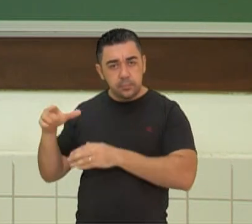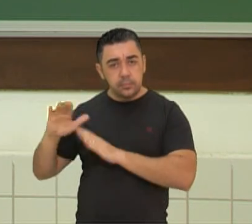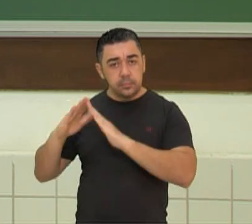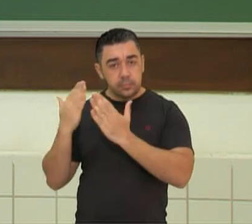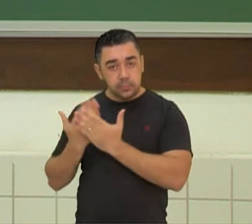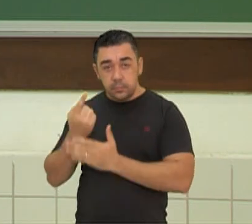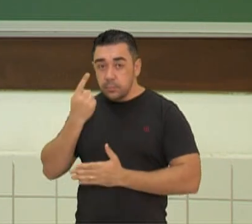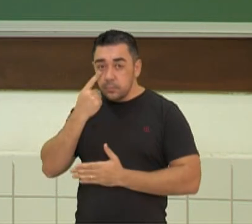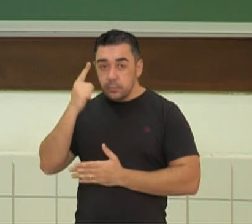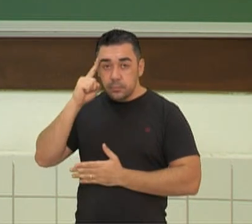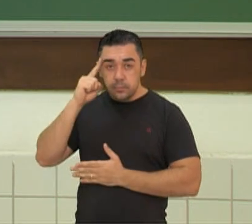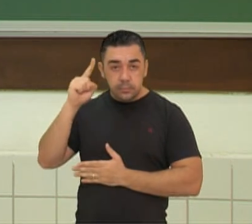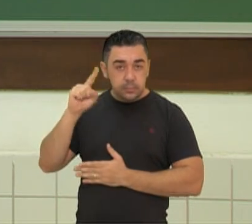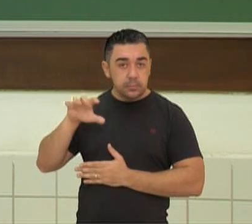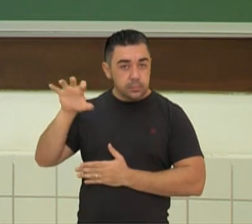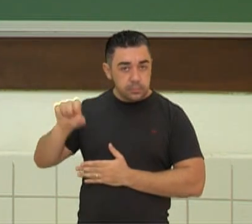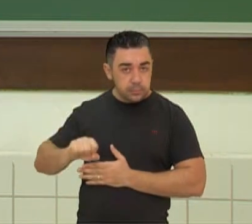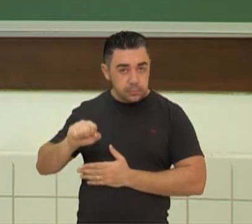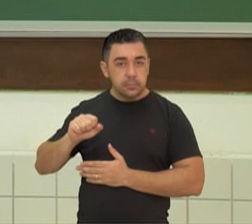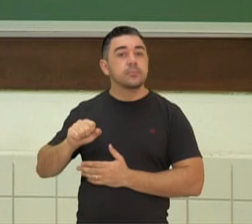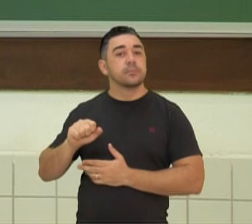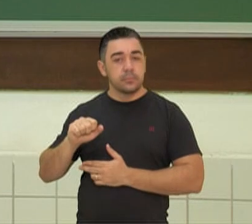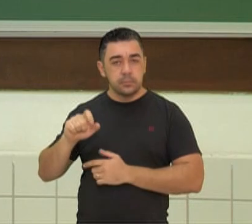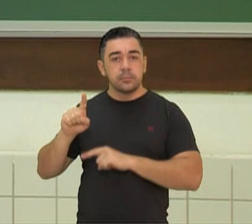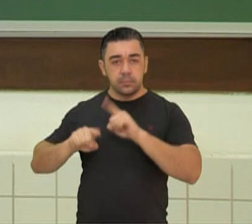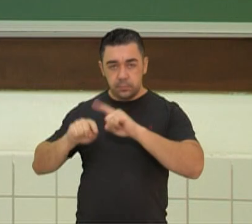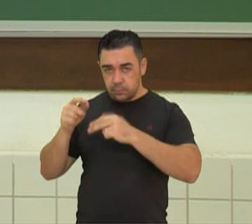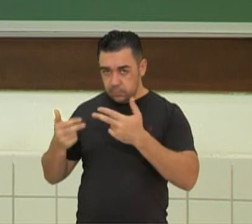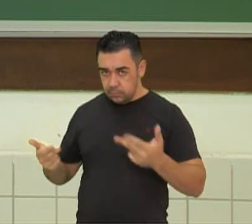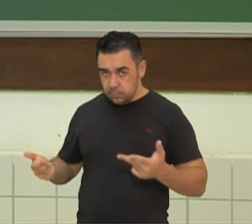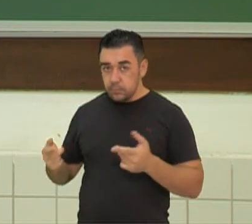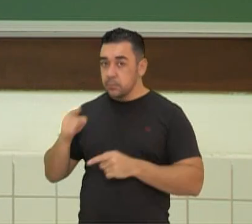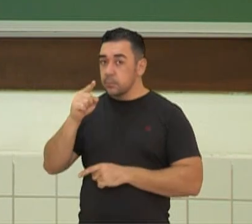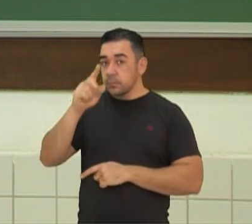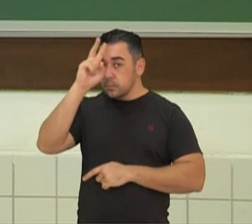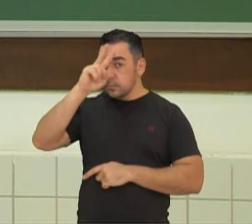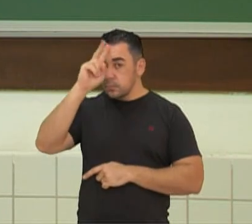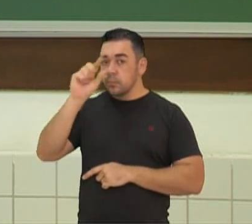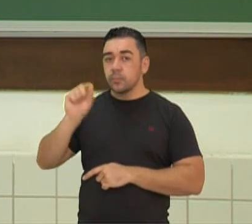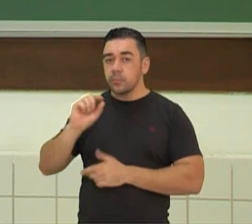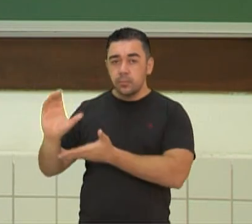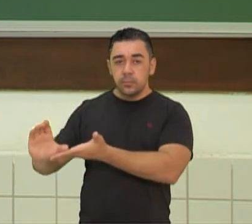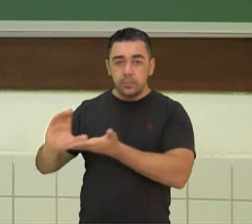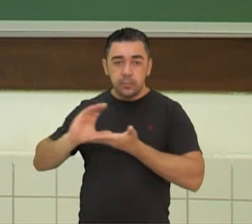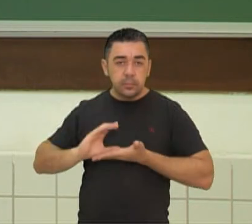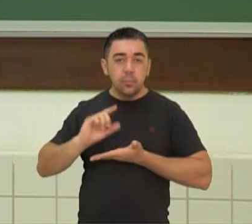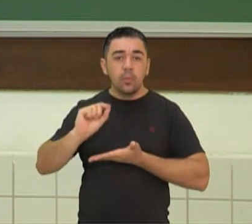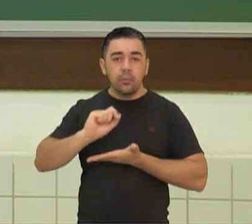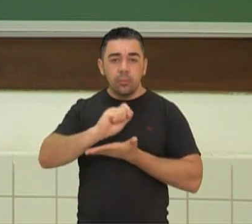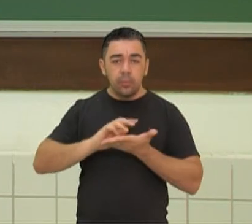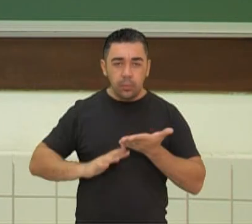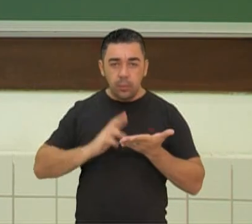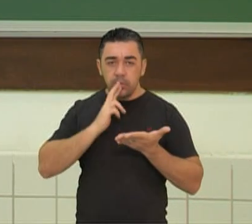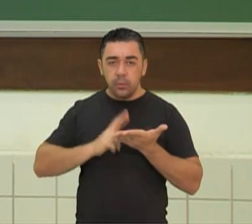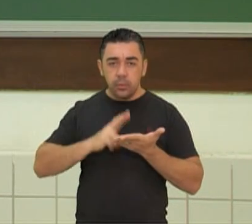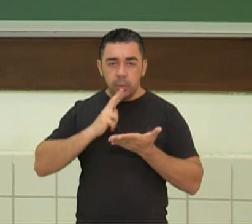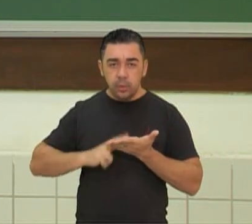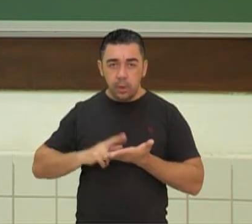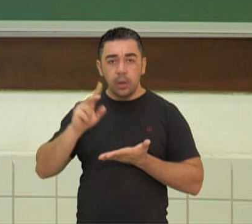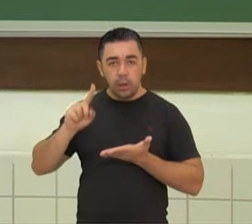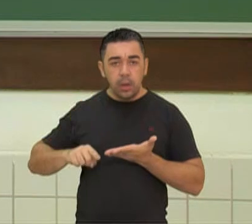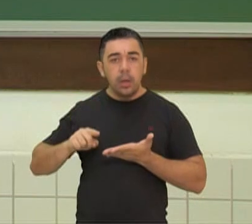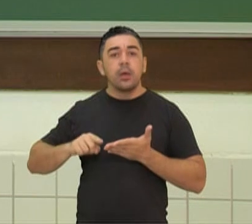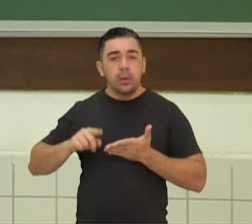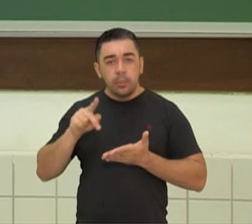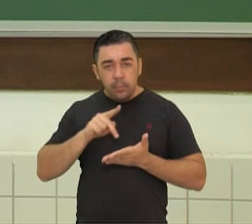e verifiquem as datas de retirada dos kits. Lembrando que os kits são aqueles materiais impressos que os próprios professores de